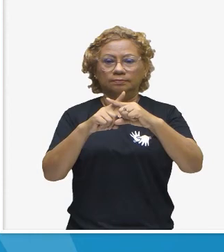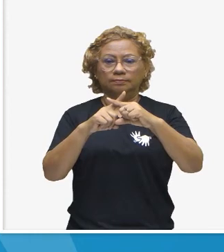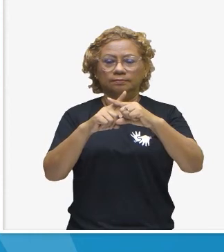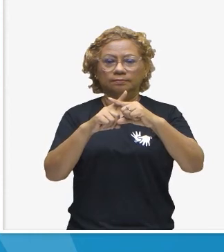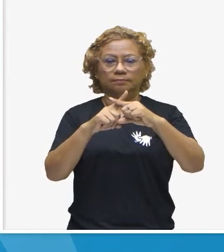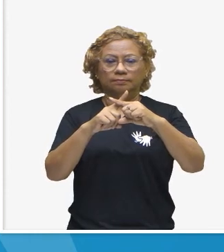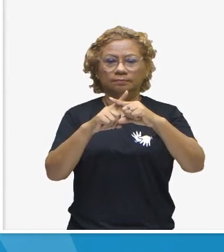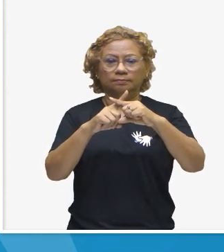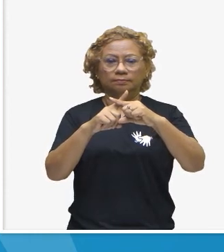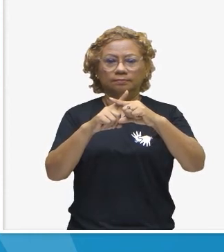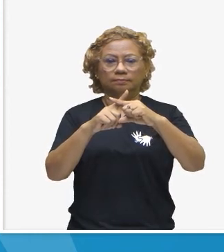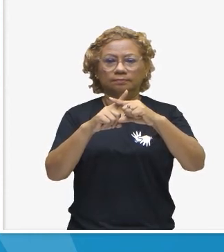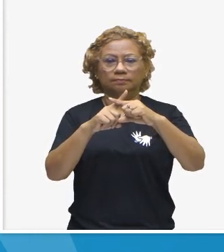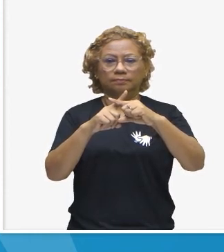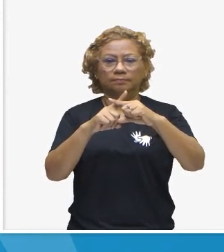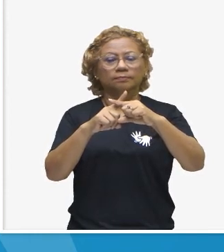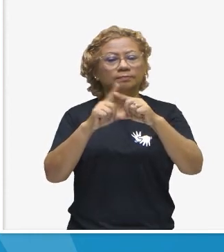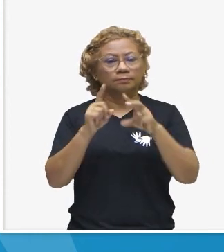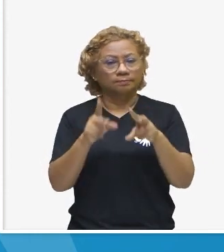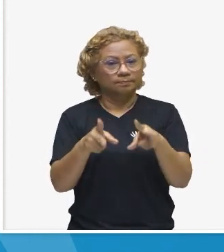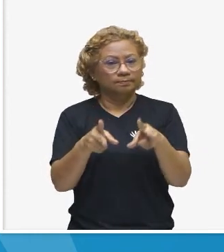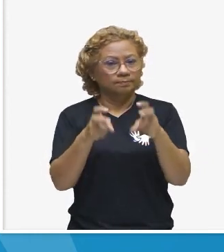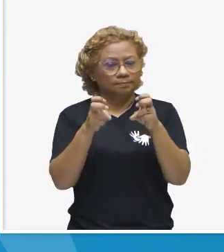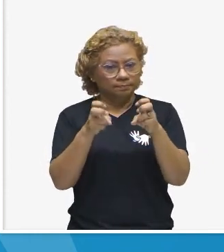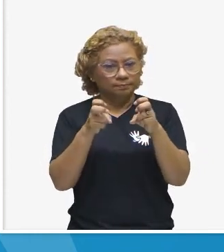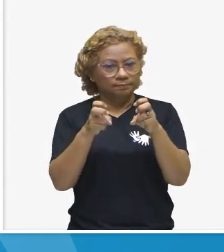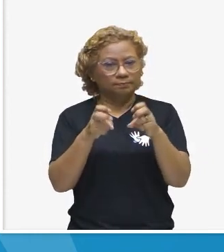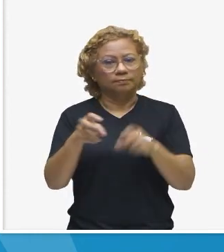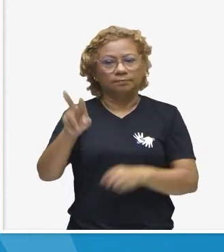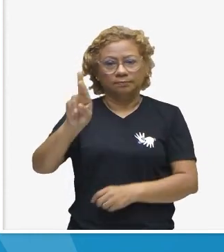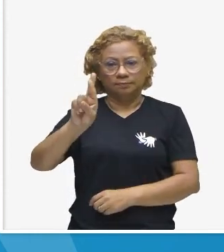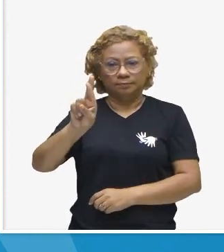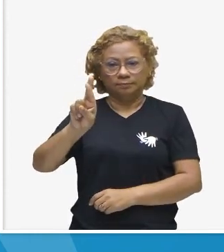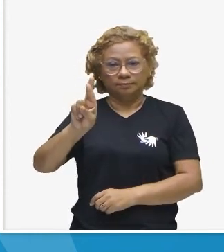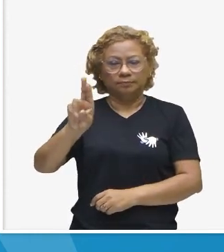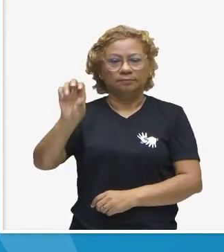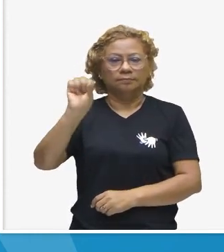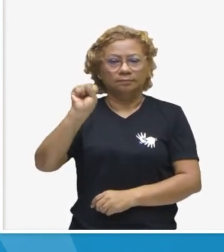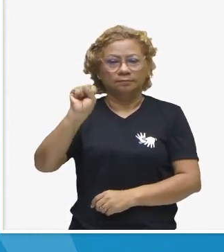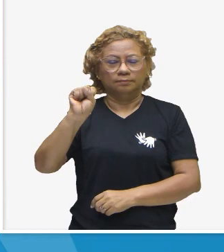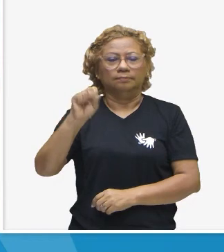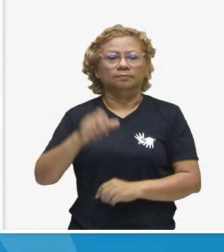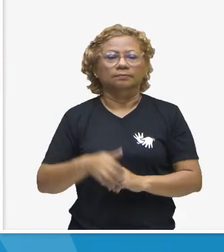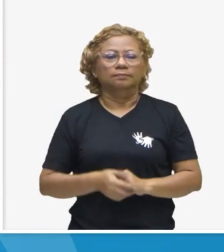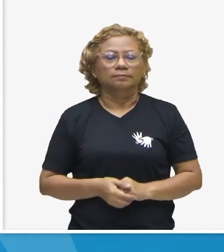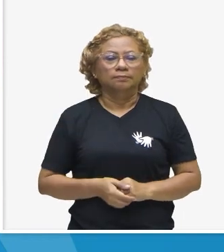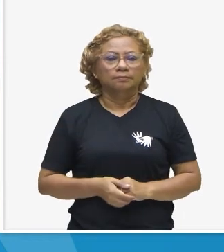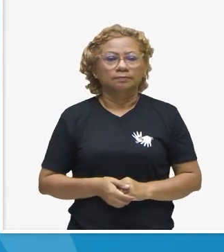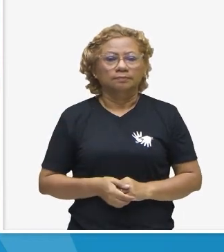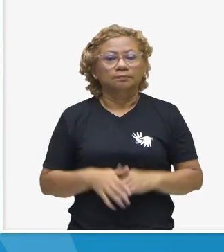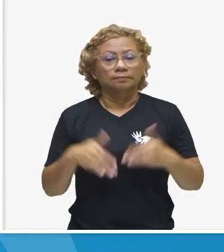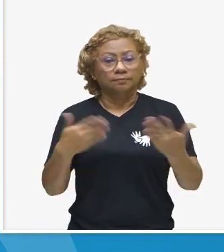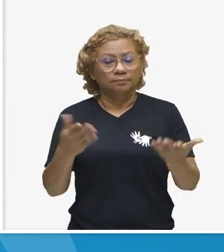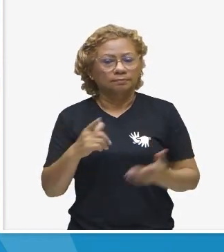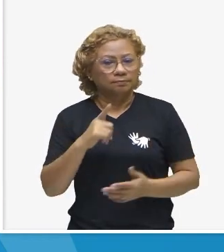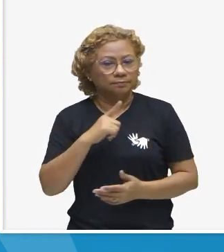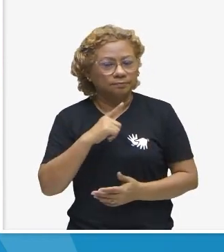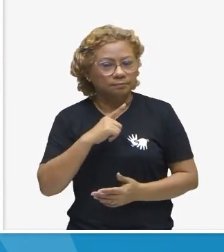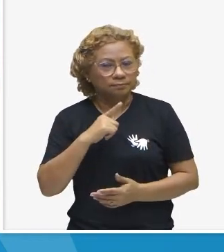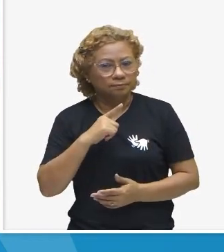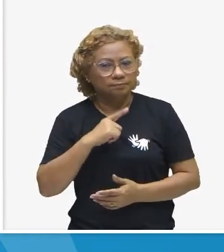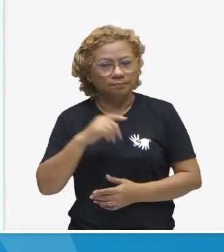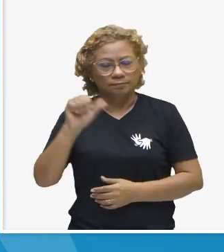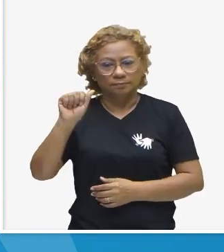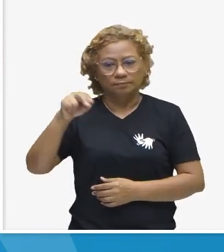Reta R e reta R que se cruzam. Então você tem que esse ângulo que eu